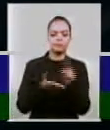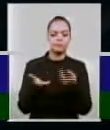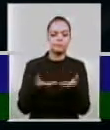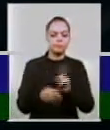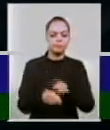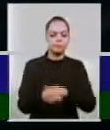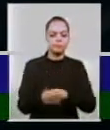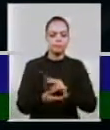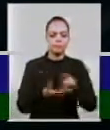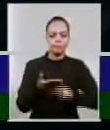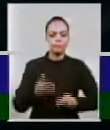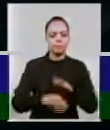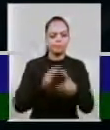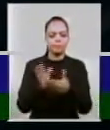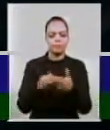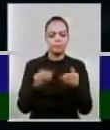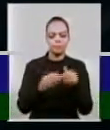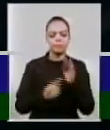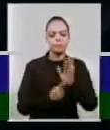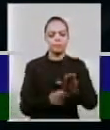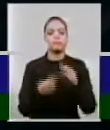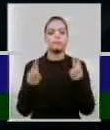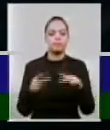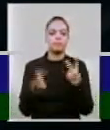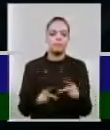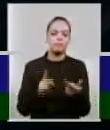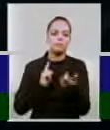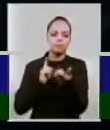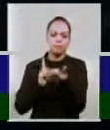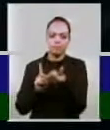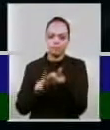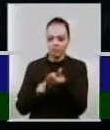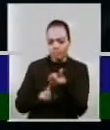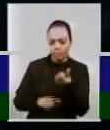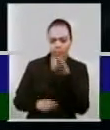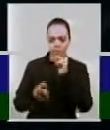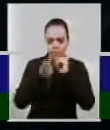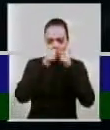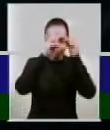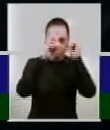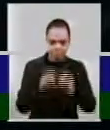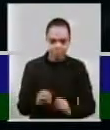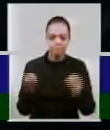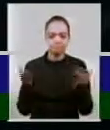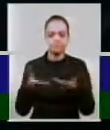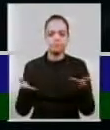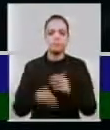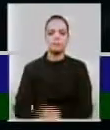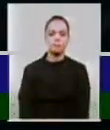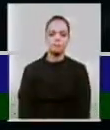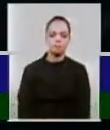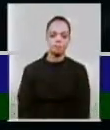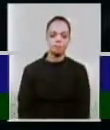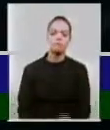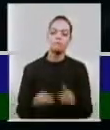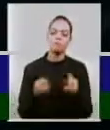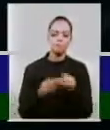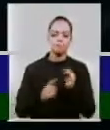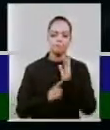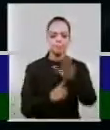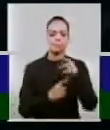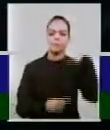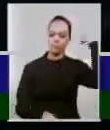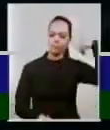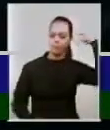Iniciamos então a leitura de todos os requerimentos apresentados nesta sexta sessão ordinária do dia de hoje. Requerimentos apresentados